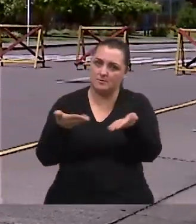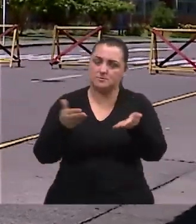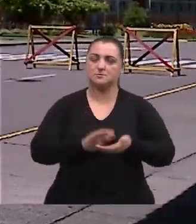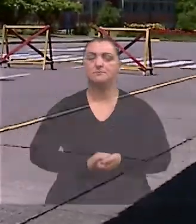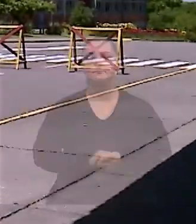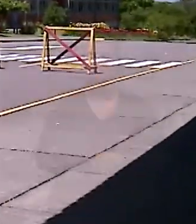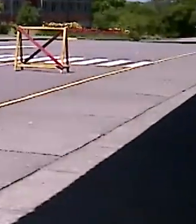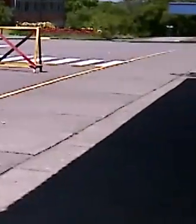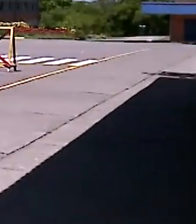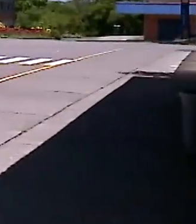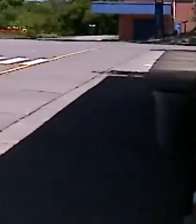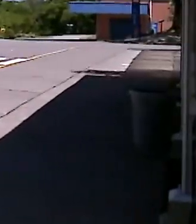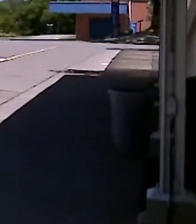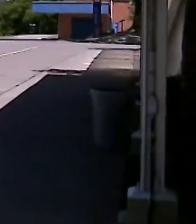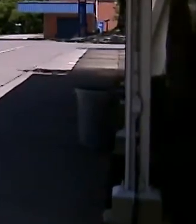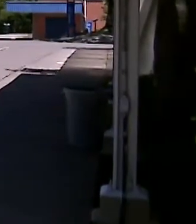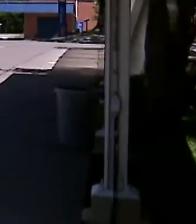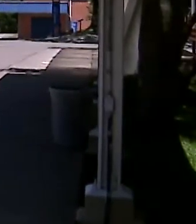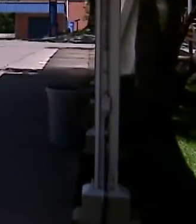hoje.